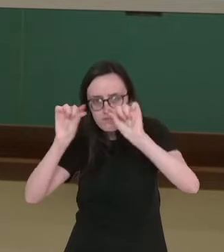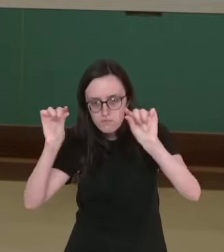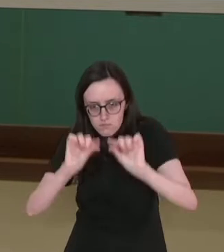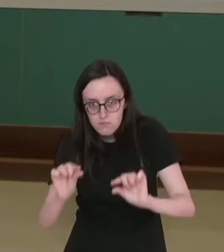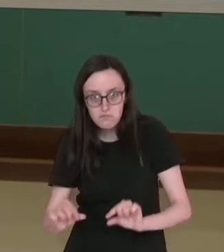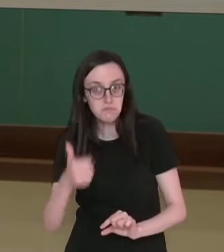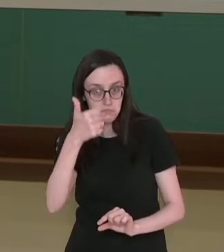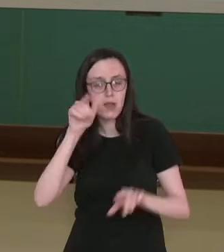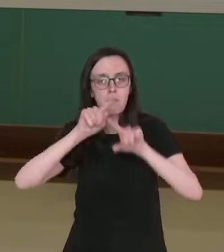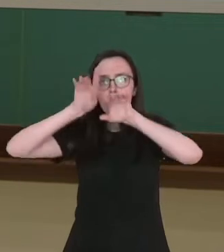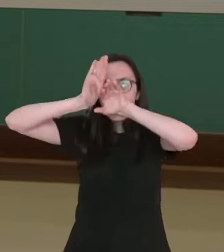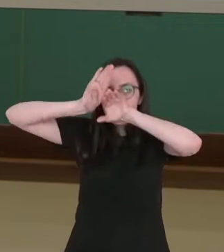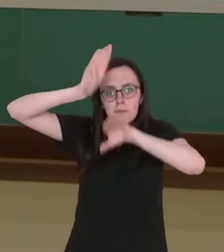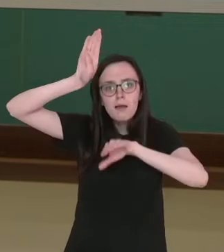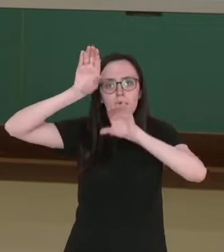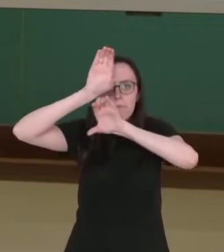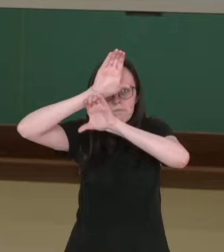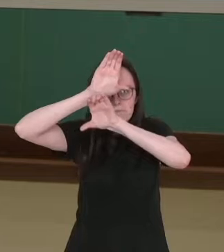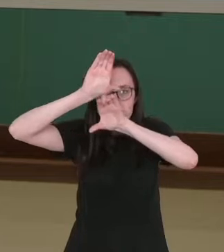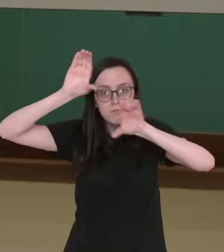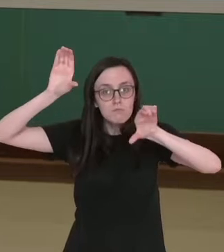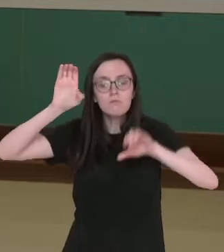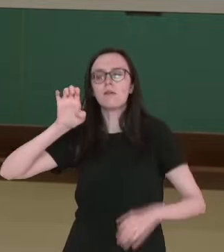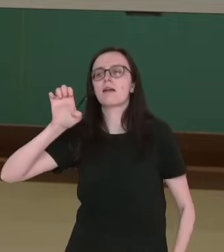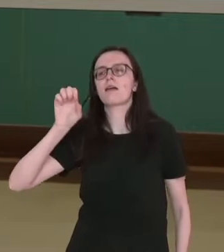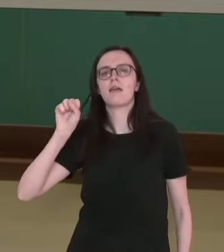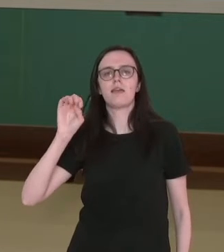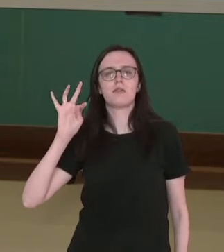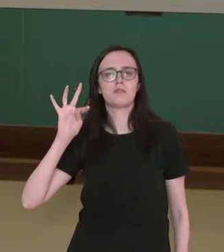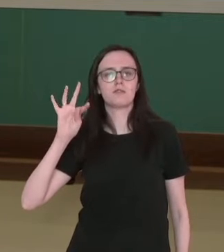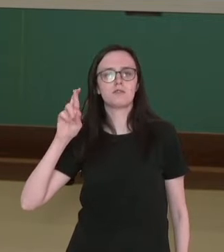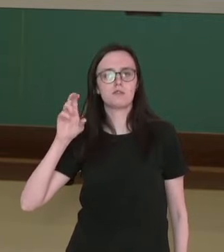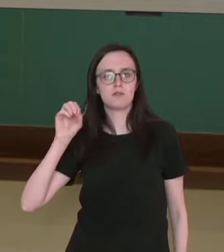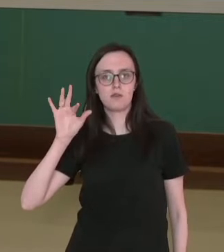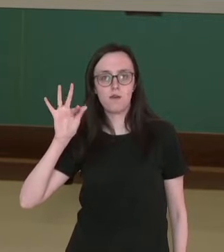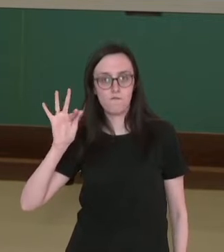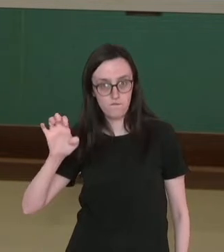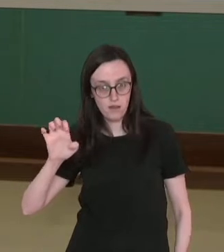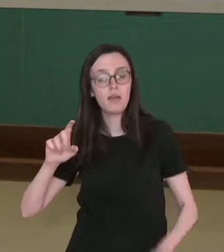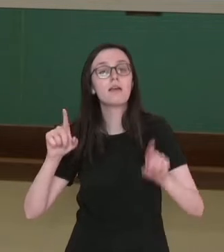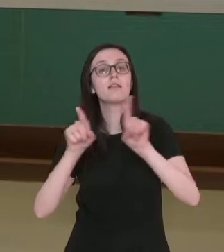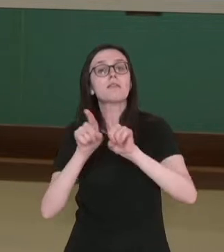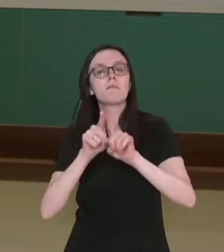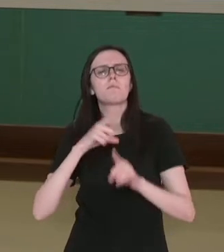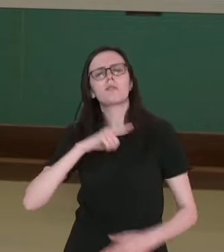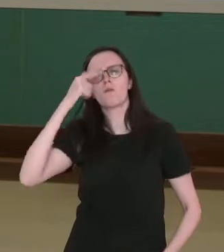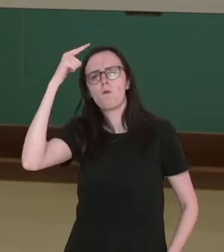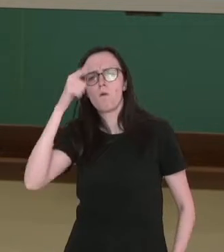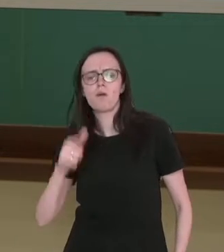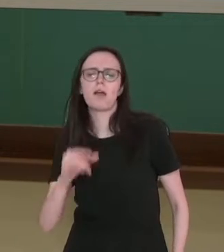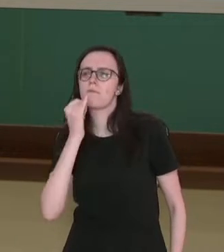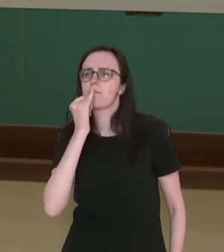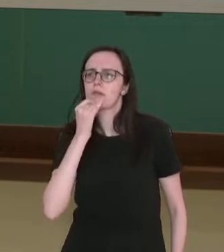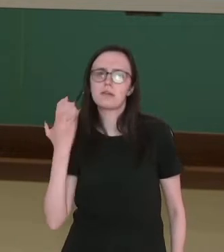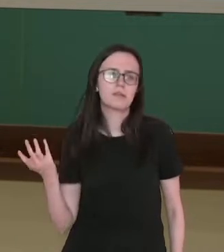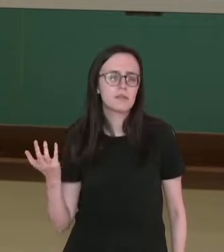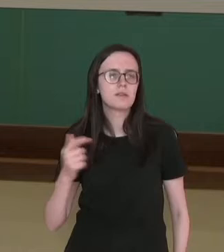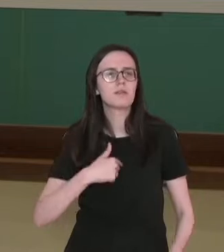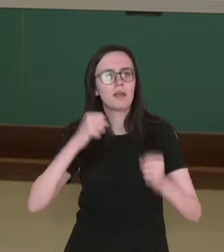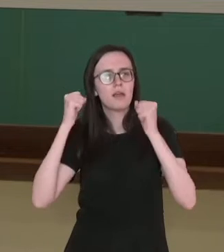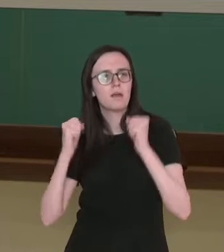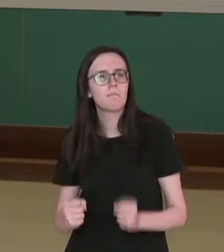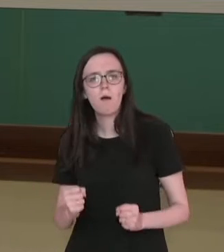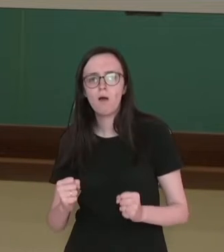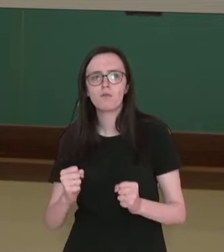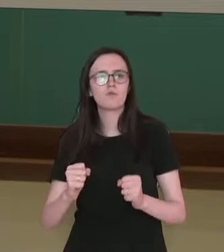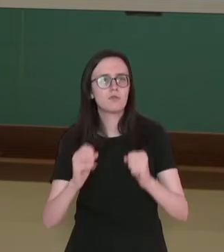de versos eu chamo de estrofe. E aí ainda tenho mais outras questões, como por exemplo, posso expandir